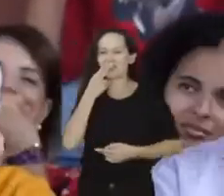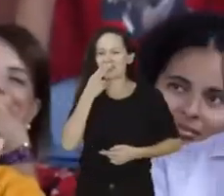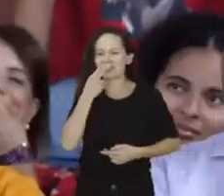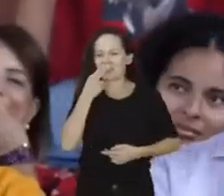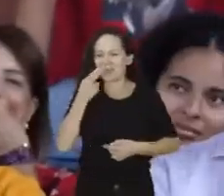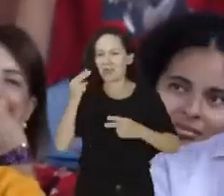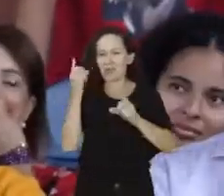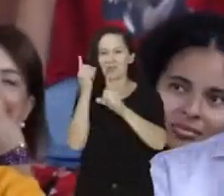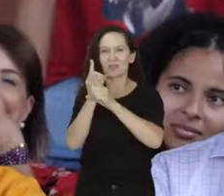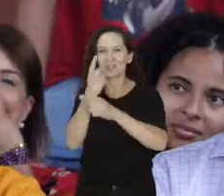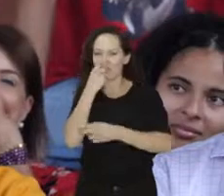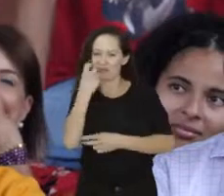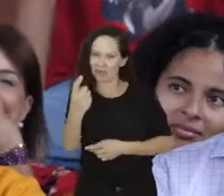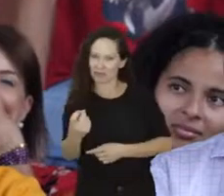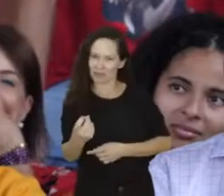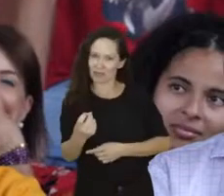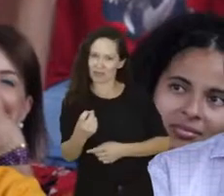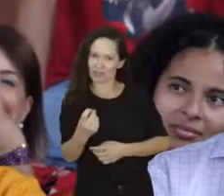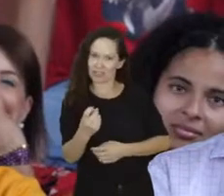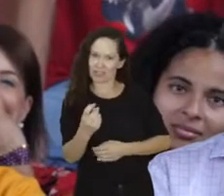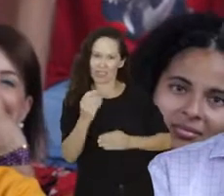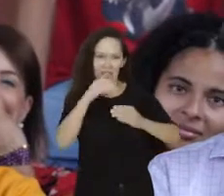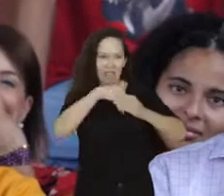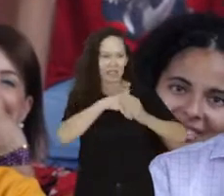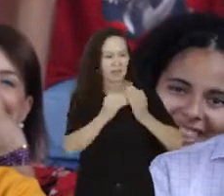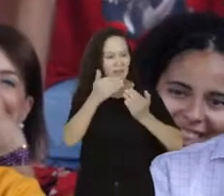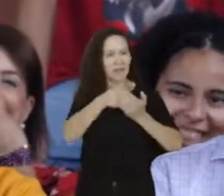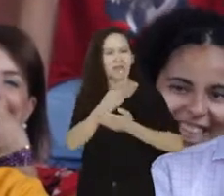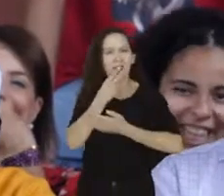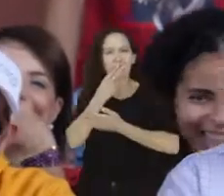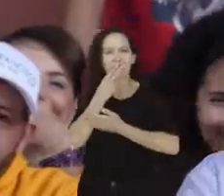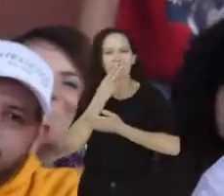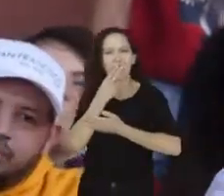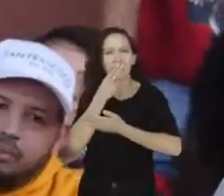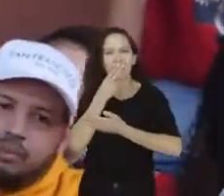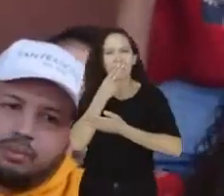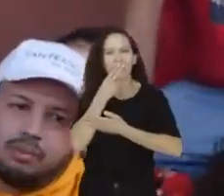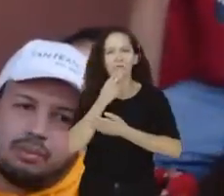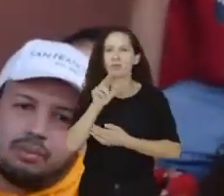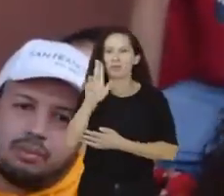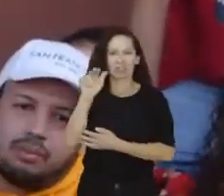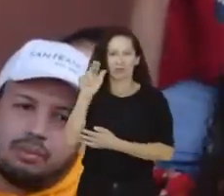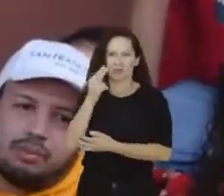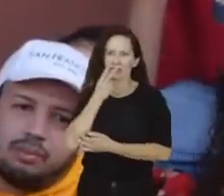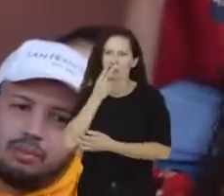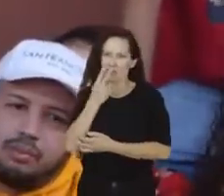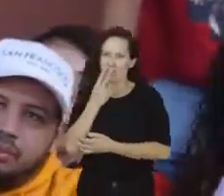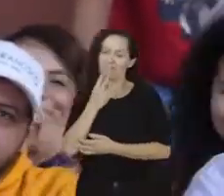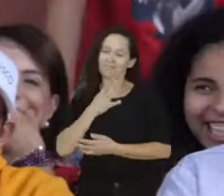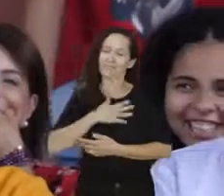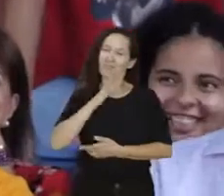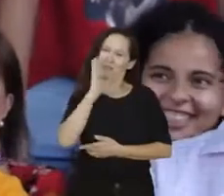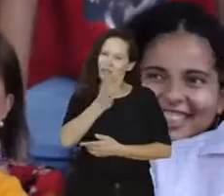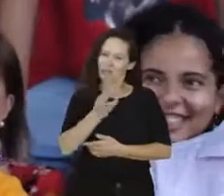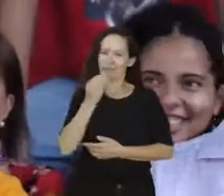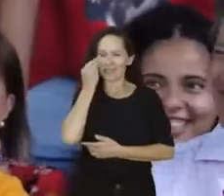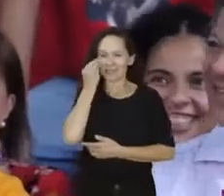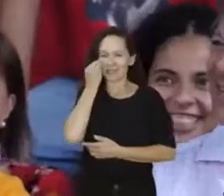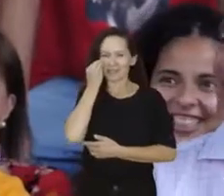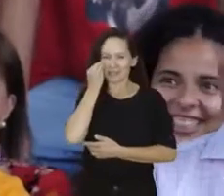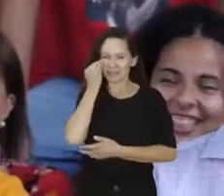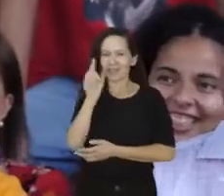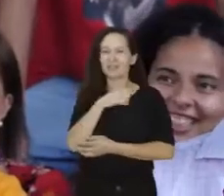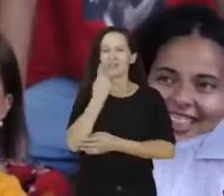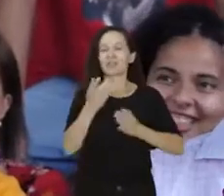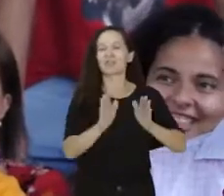de cigarro de bituca. Eu nunca catou bituca. É isso. Quando a gente é pobre, que a